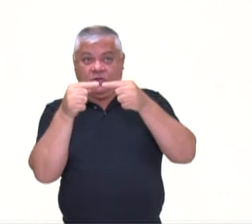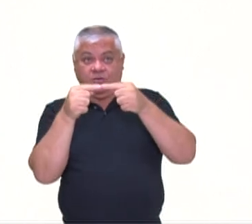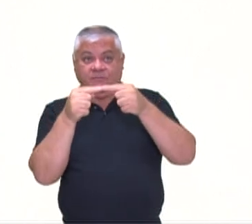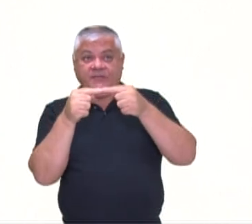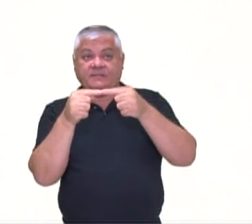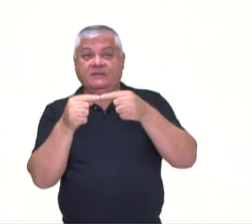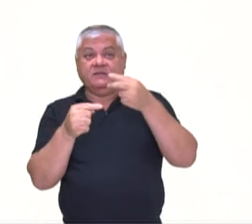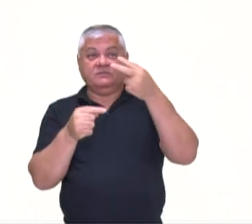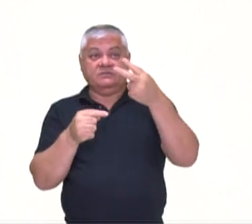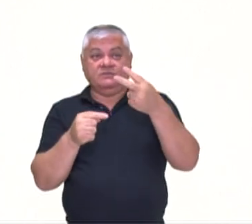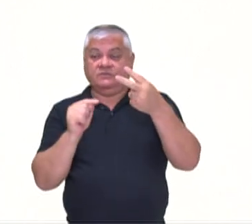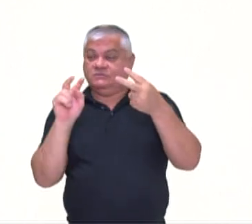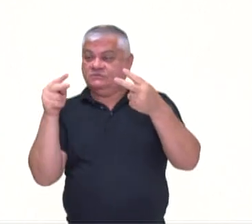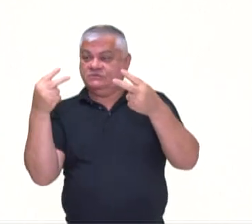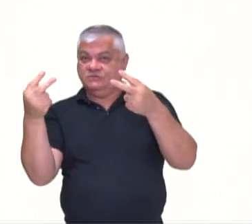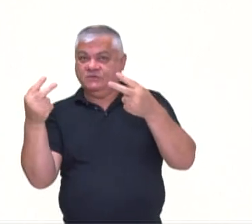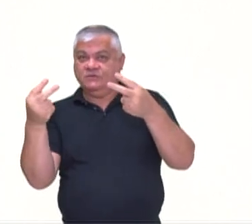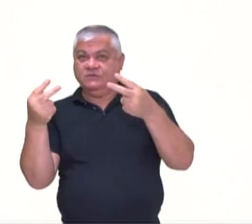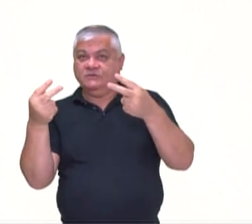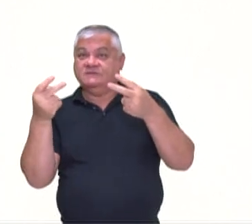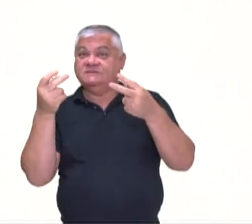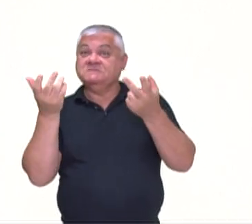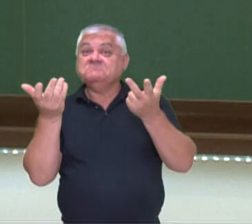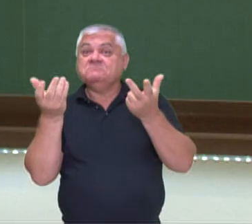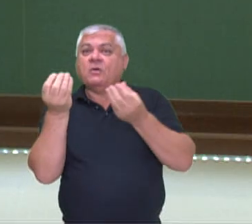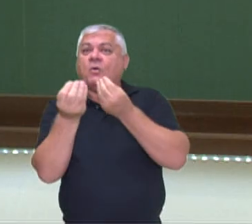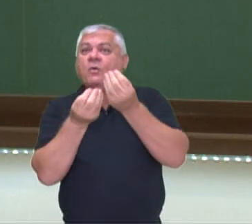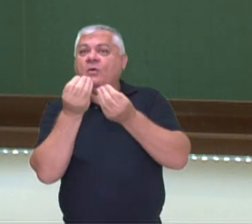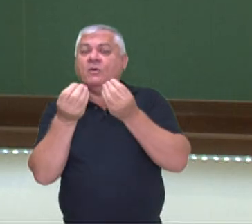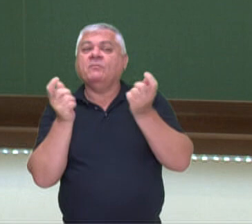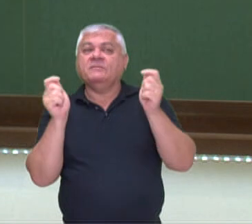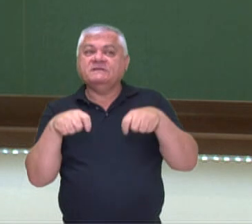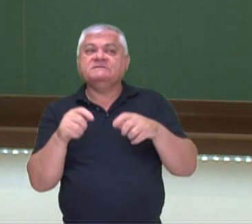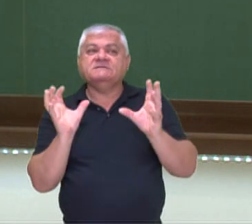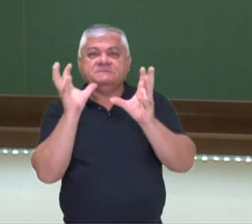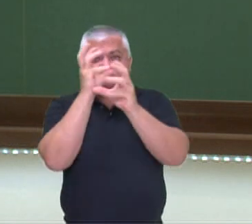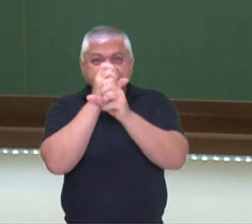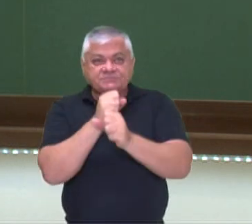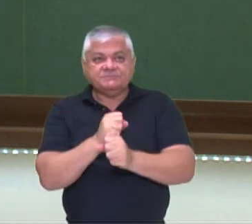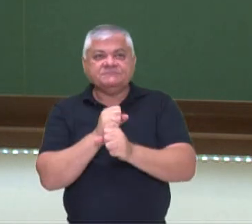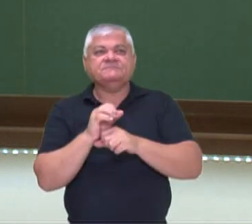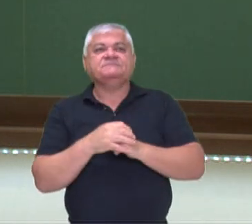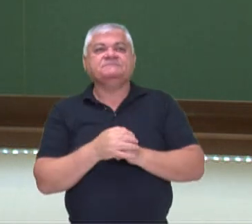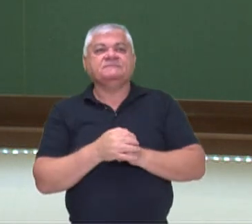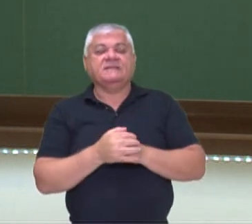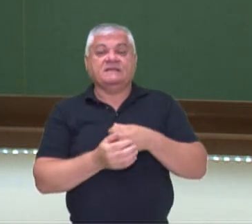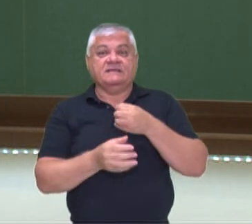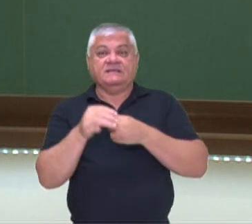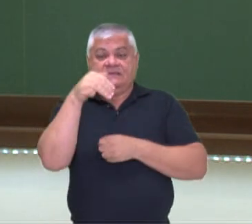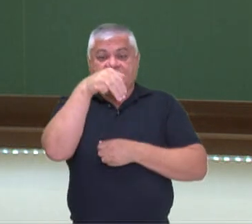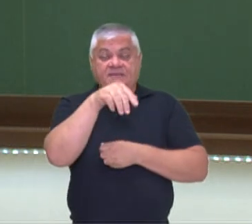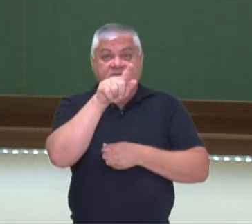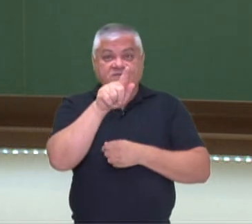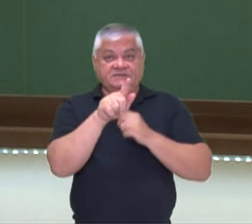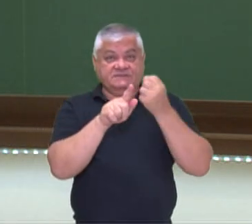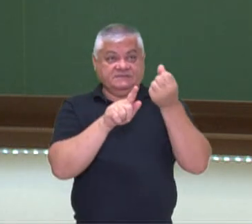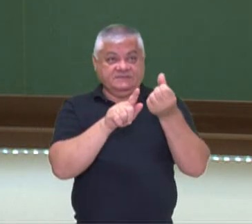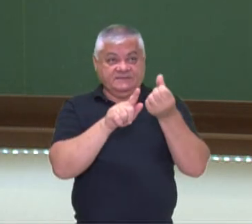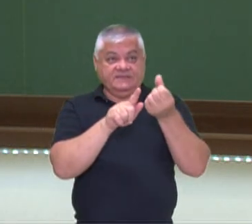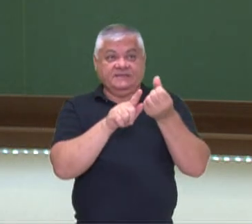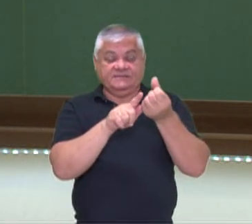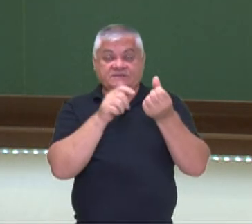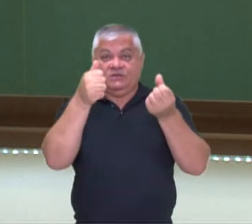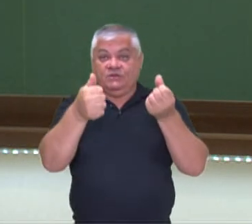de átomos do produto, tem que concluir, né? Tem que fechar os reagentes. Então 6 magnésio e